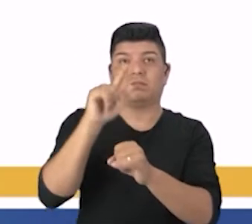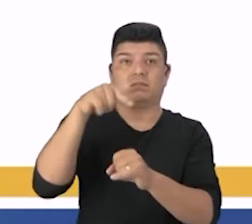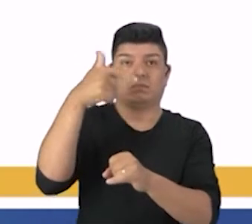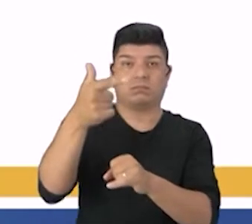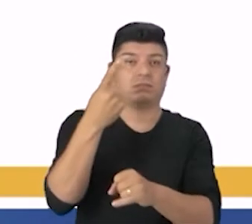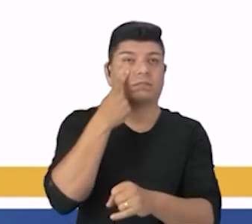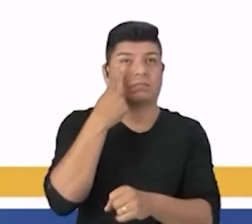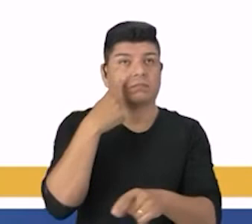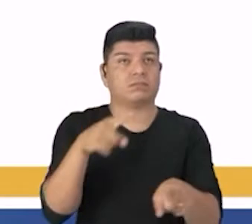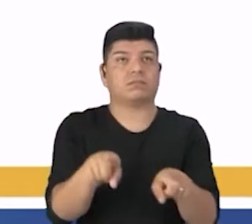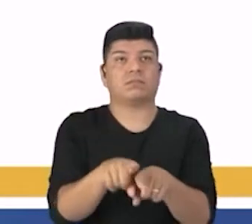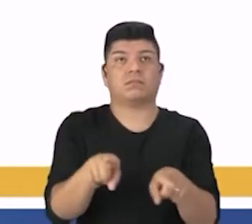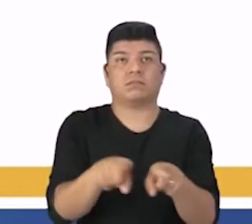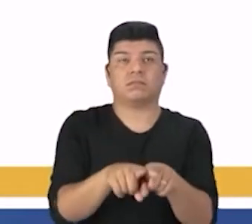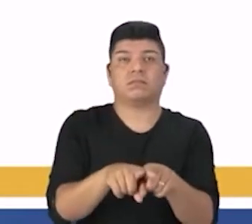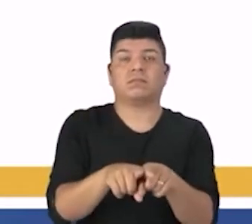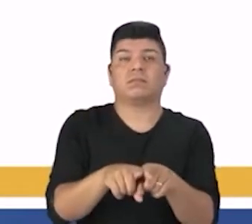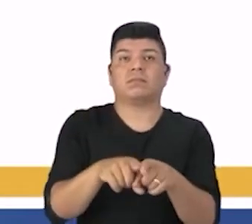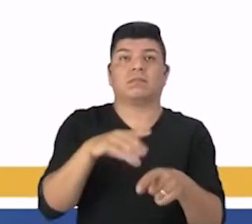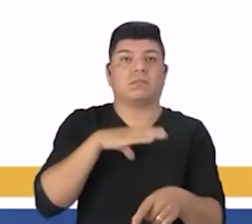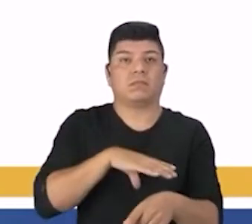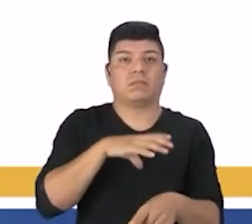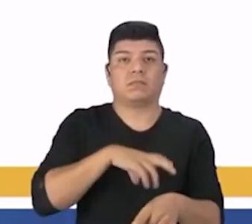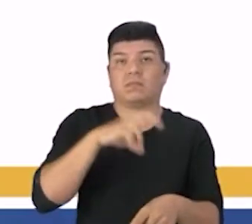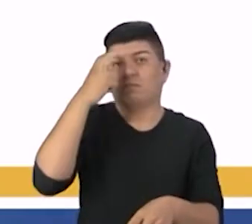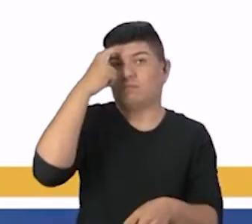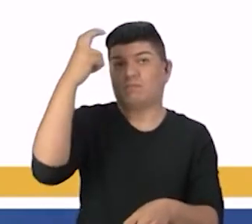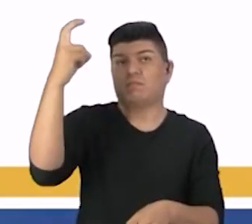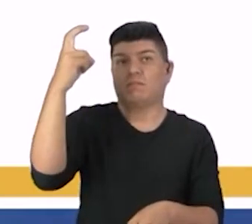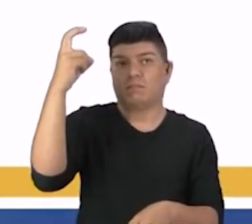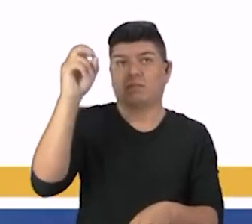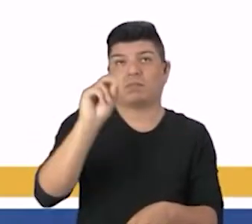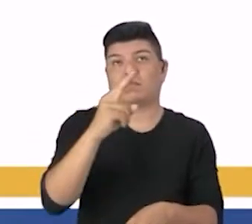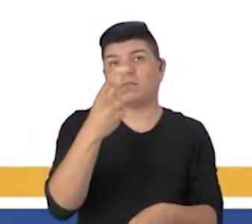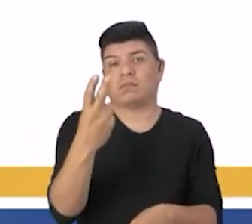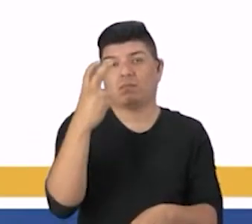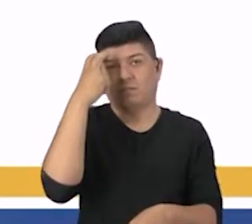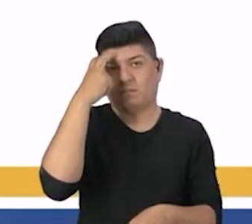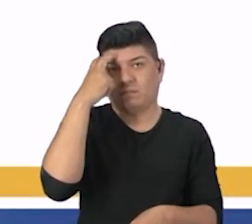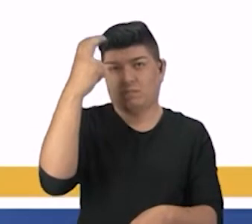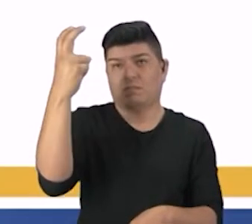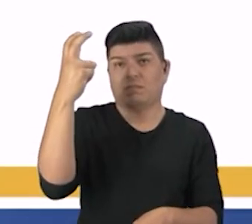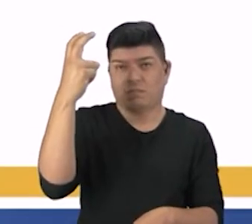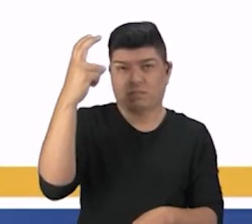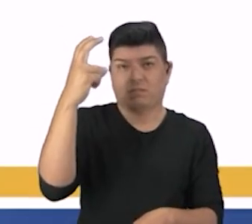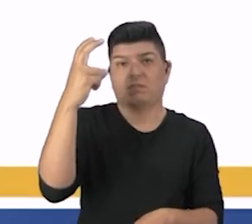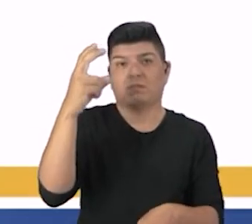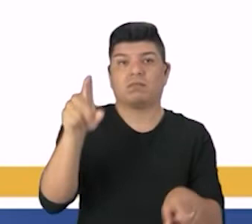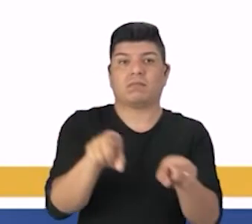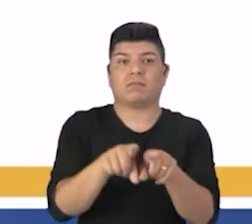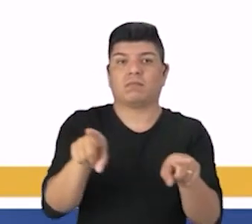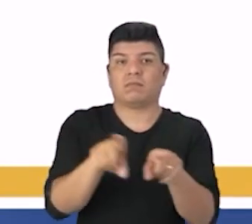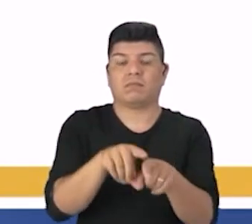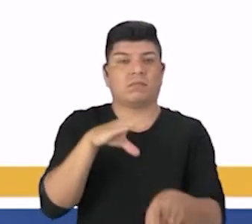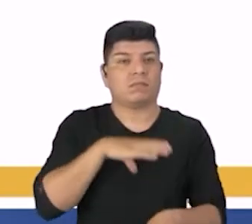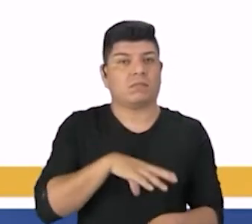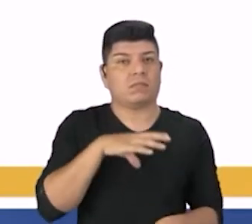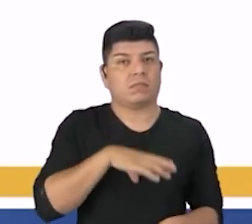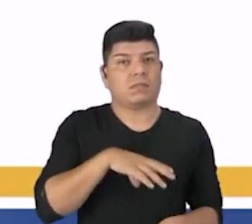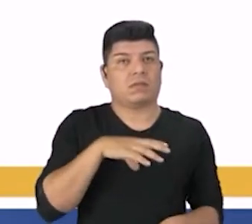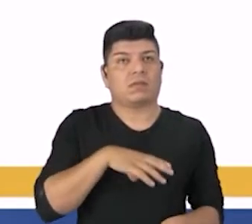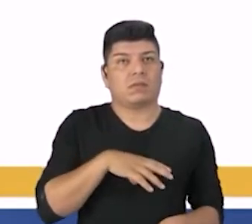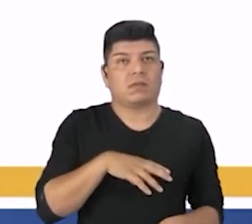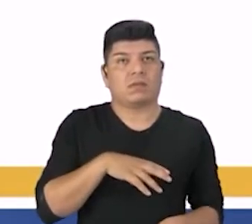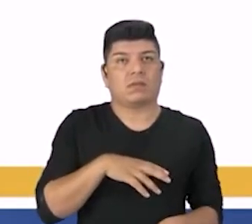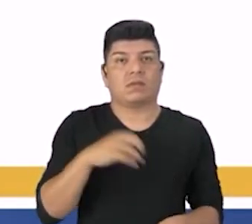já já um pouco sobre isso então muitas cidades inteligentes ou ou Inteligência Artificial como fazer Parte dessas cidades vamos